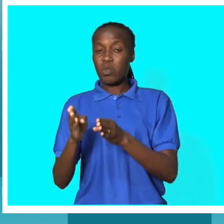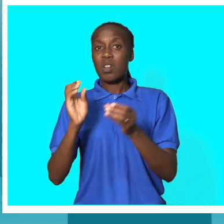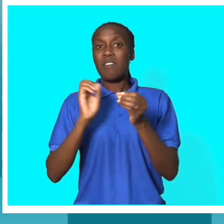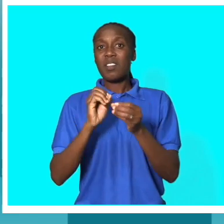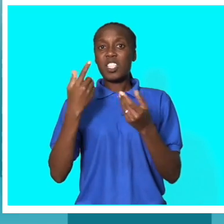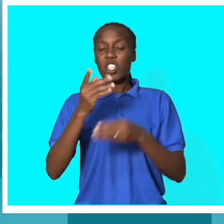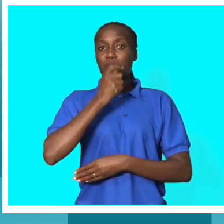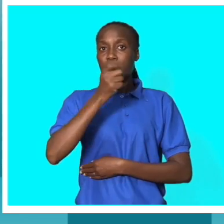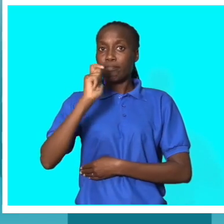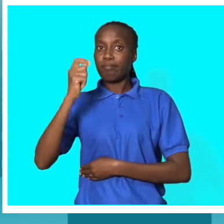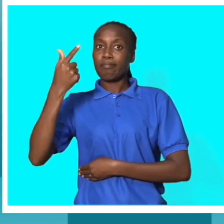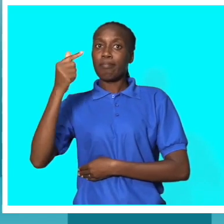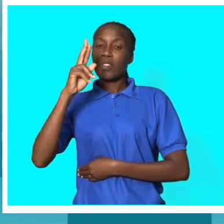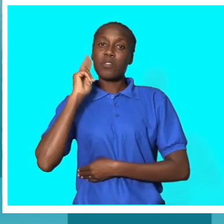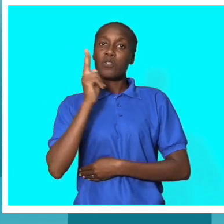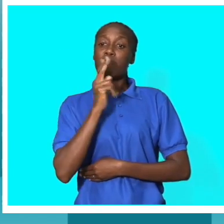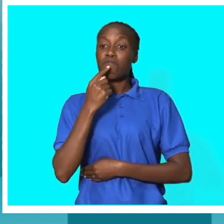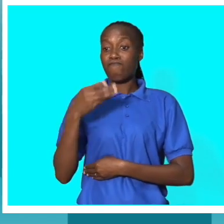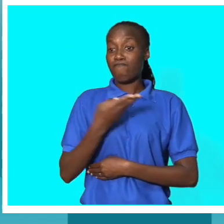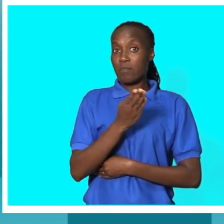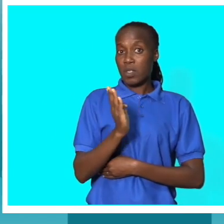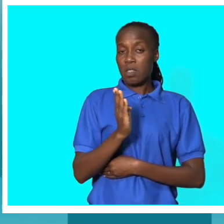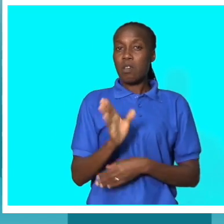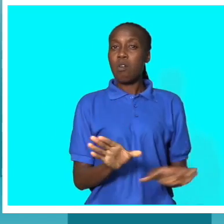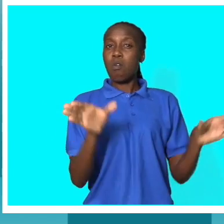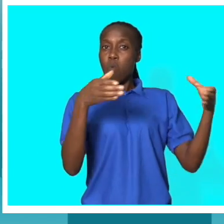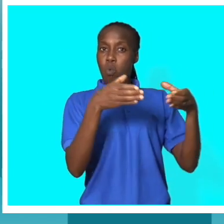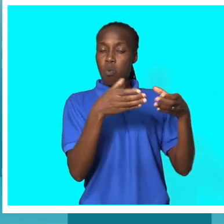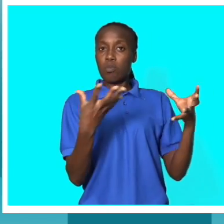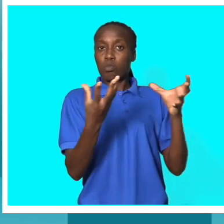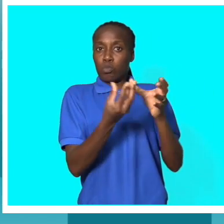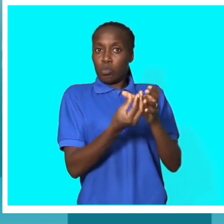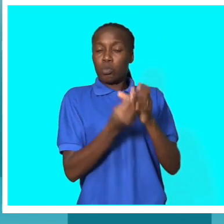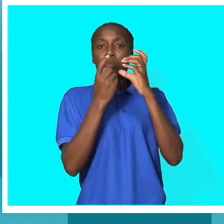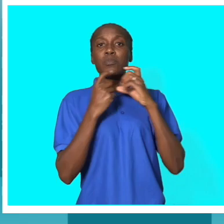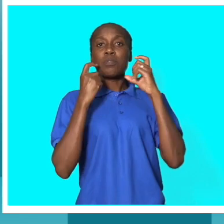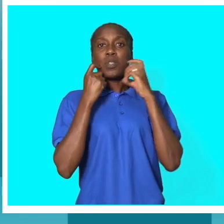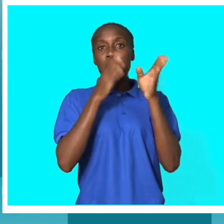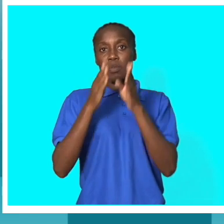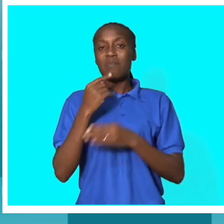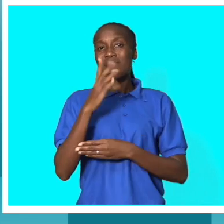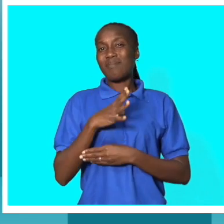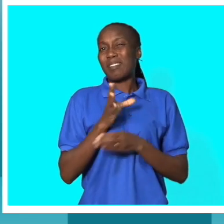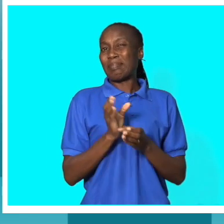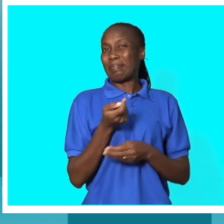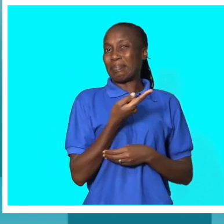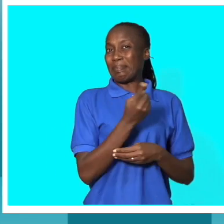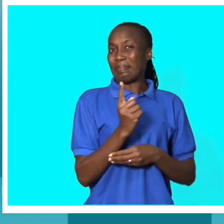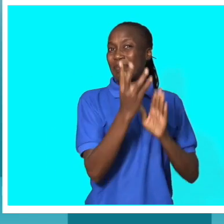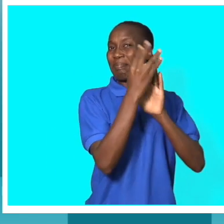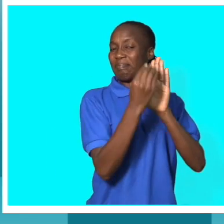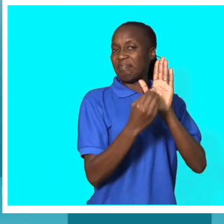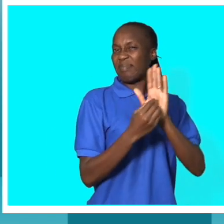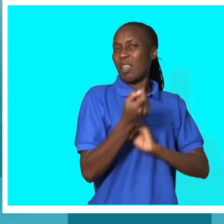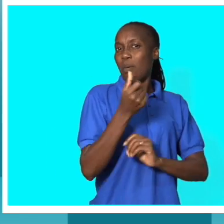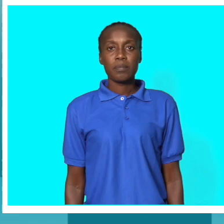é um grupo de morte para o conjunto moçambicano, adivinhando que são poucas as chances de passar para